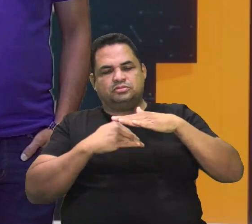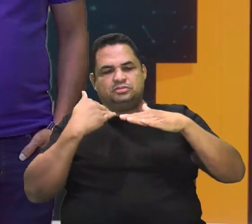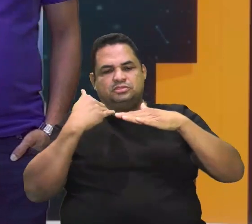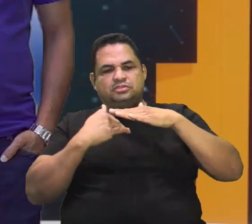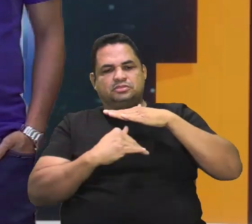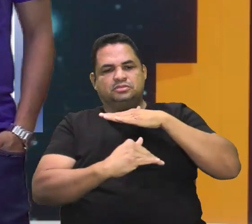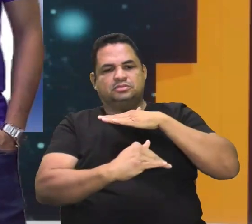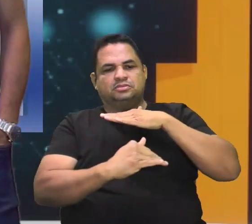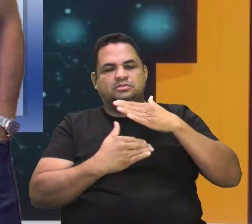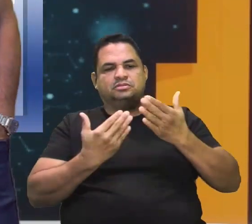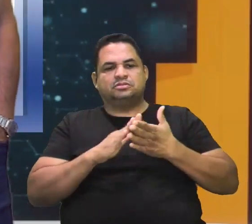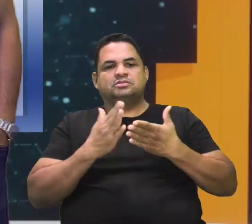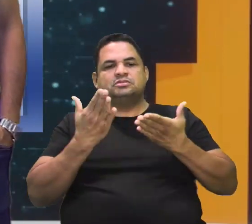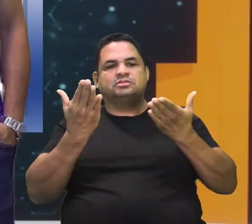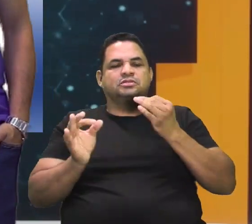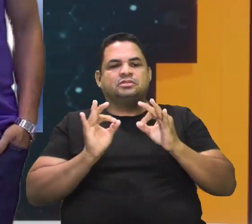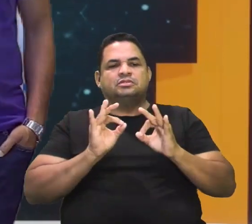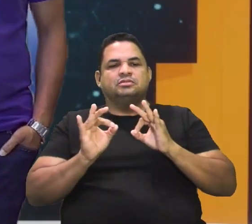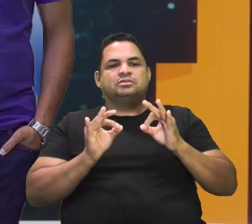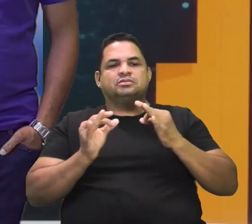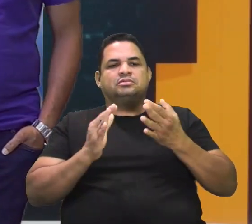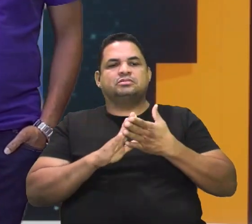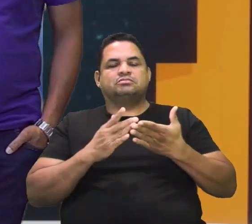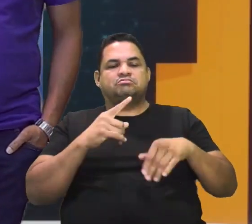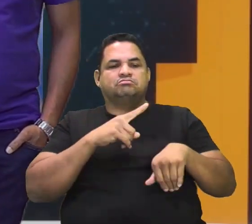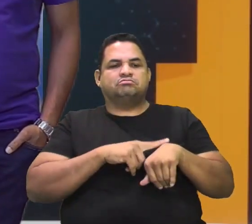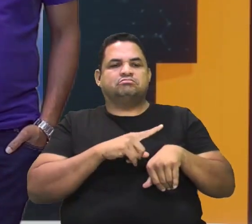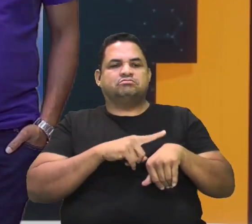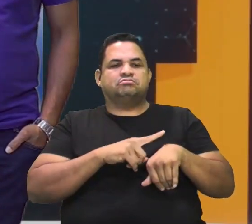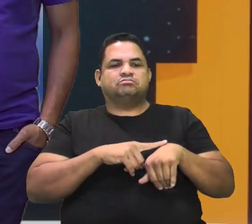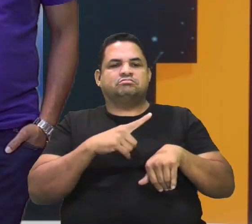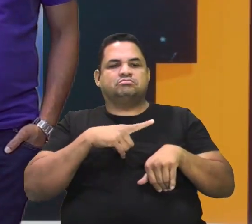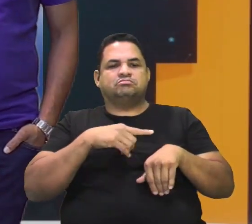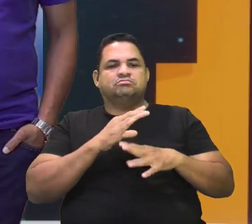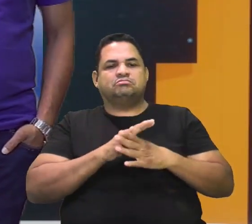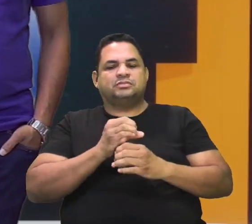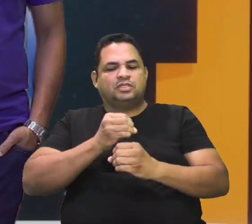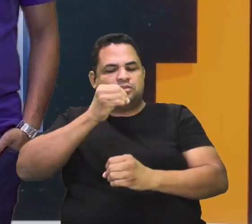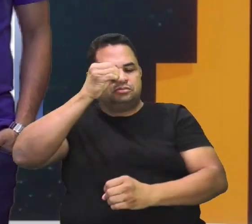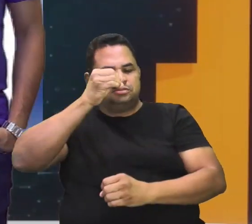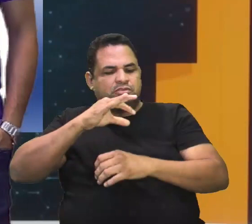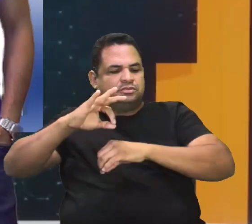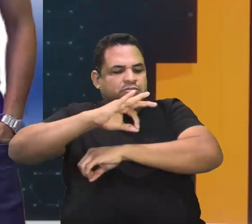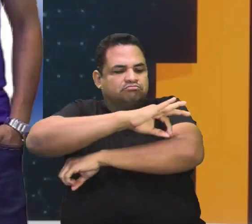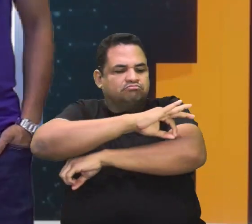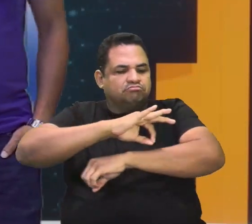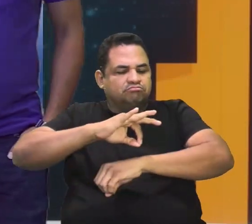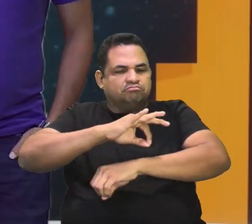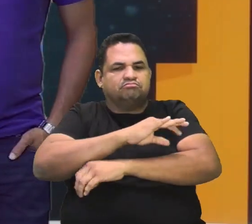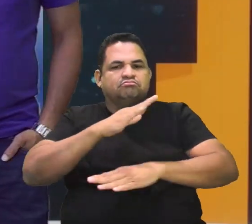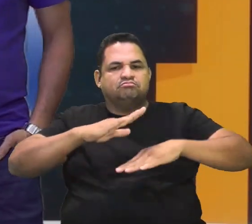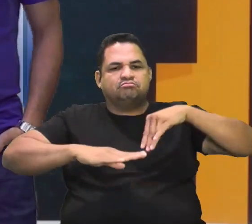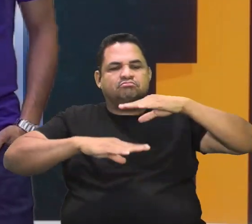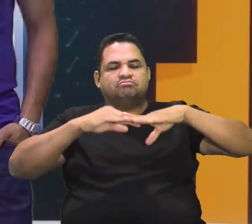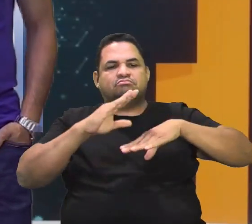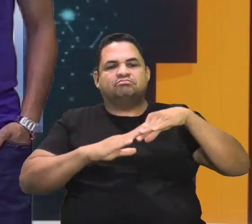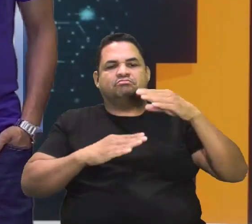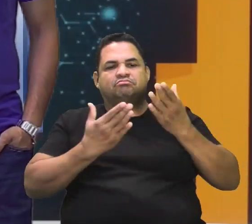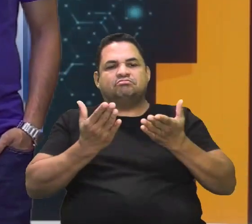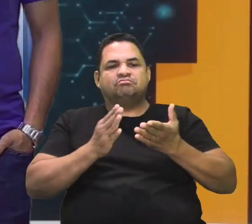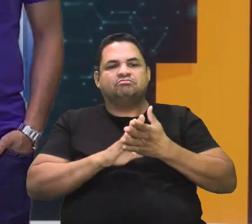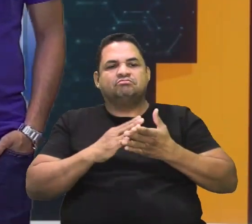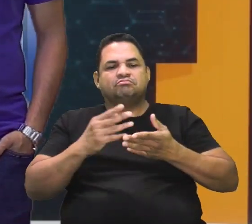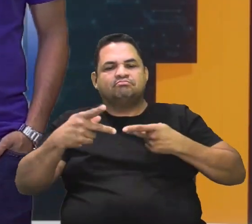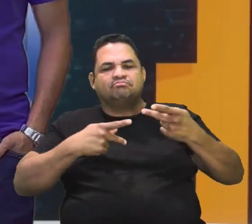aplicação matemática nessas construções, né? Nessas obras. E ali tem o engenheiro, o arquiteto, às vezes o arquiteto projeta,